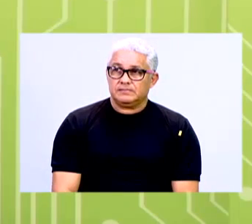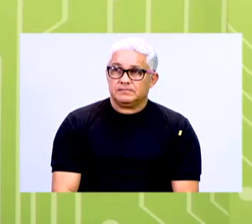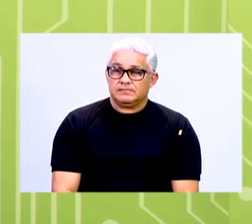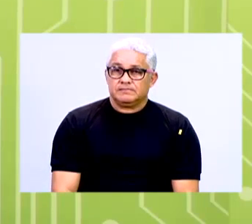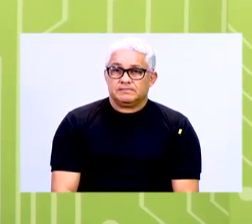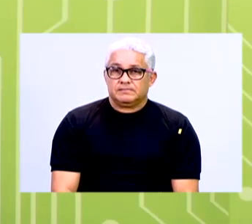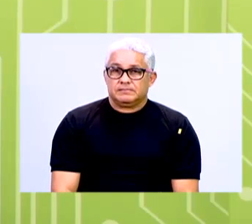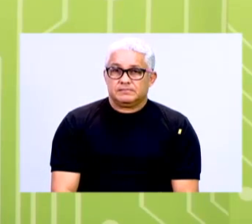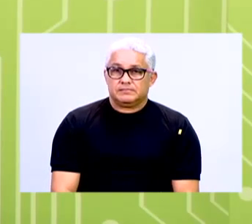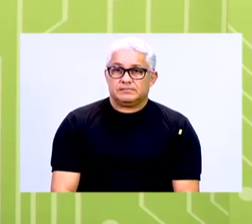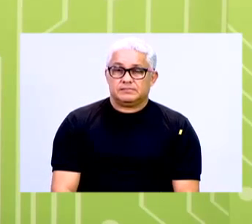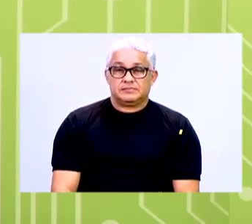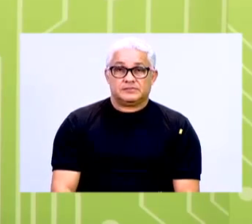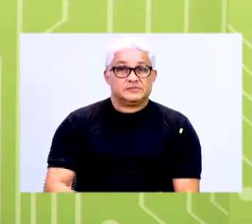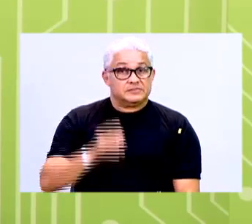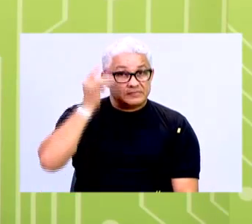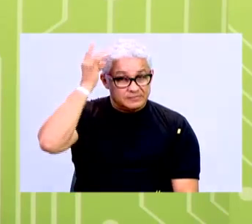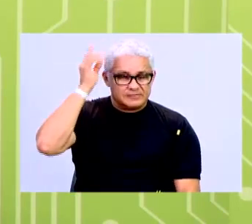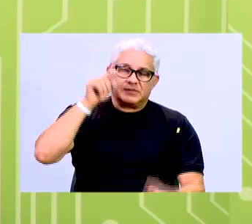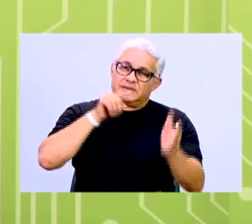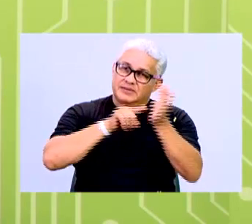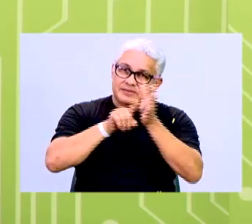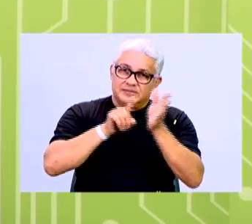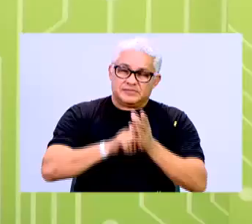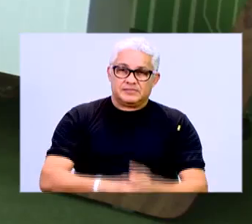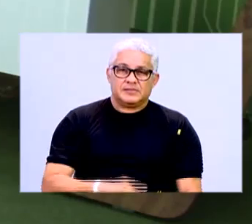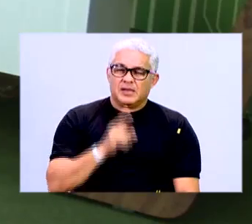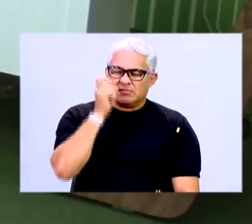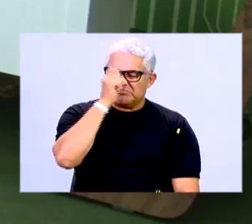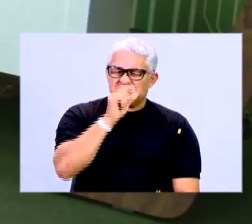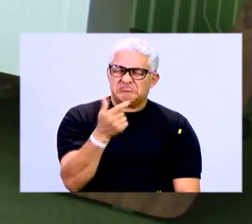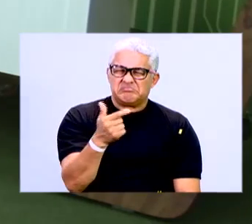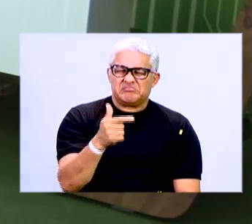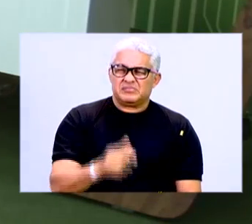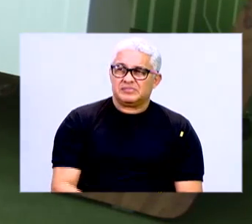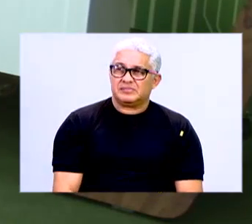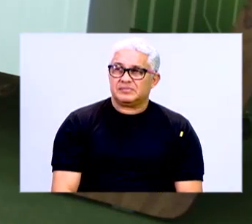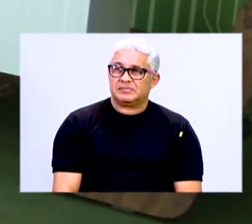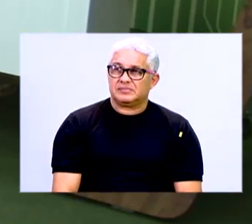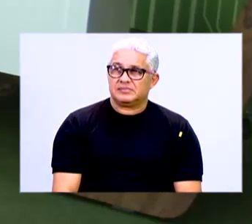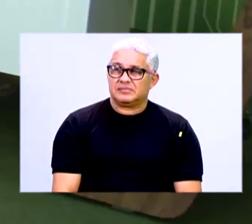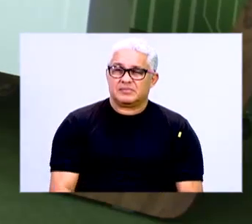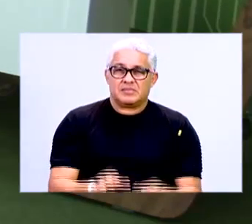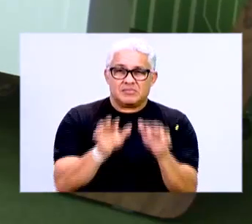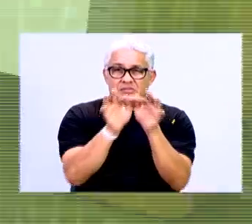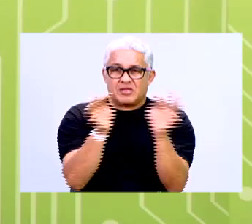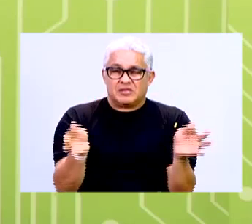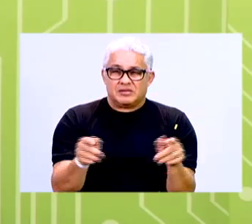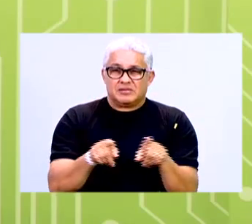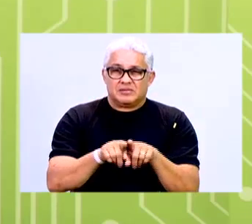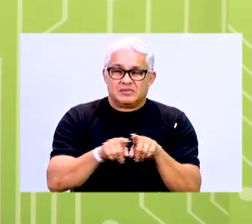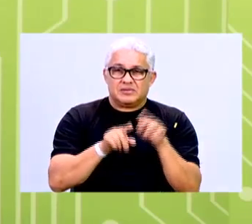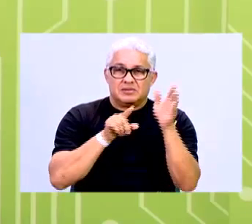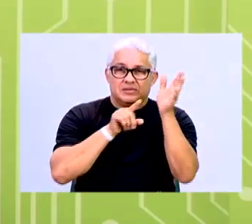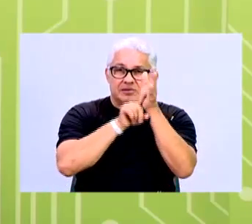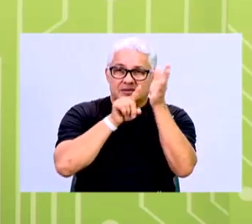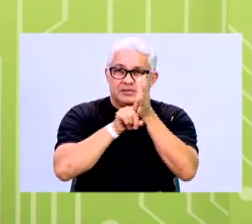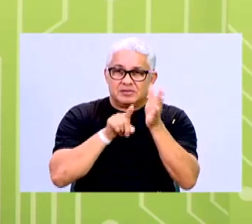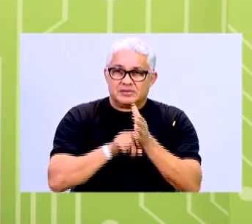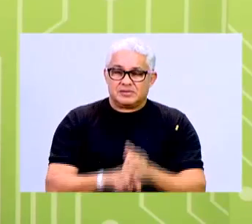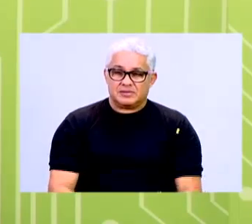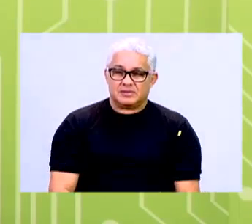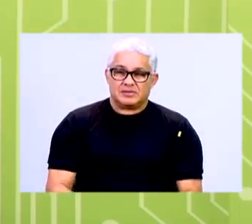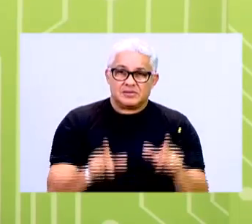O questionário ficou bem fácil, né, professora? Nada muito complexo. Então, com base nas questões, com base